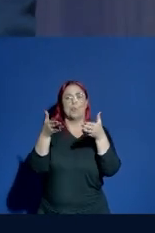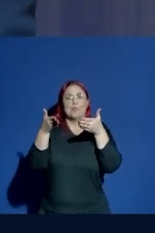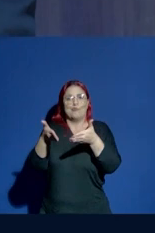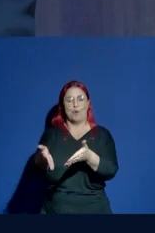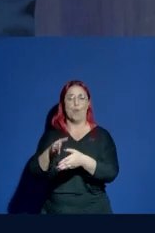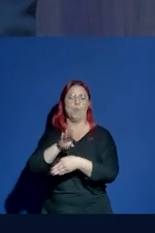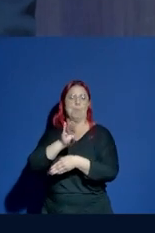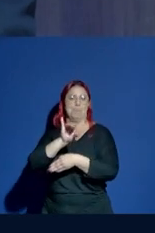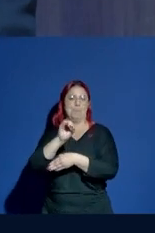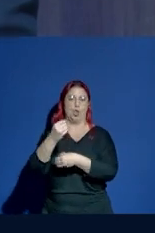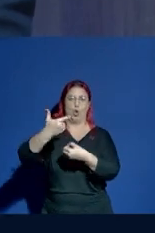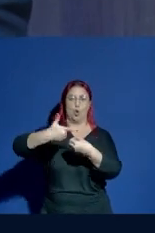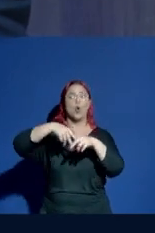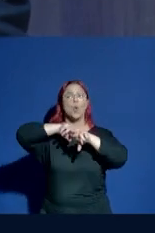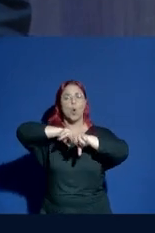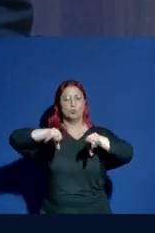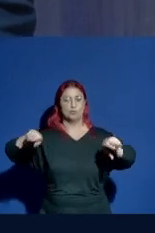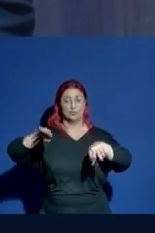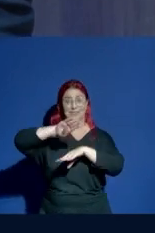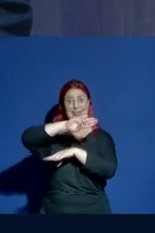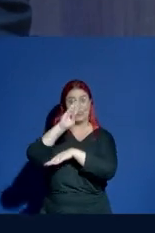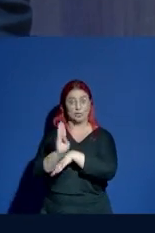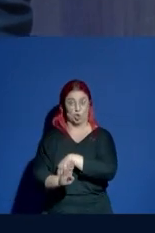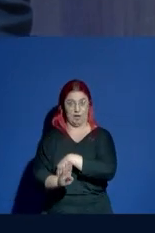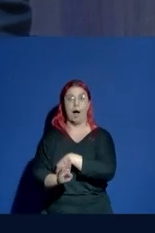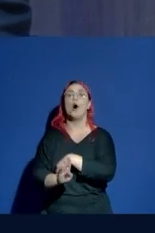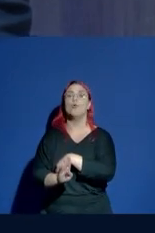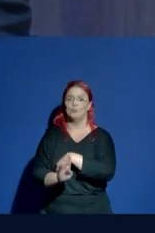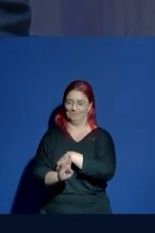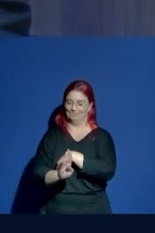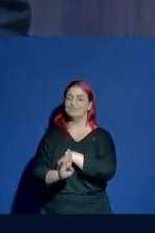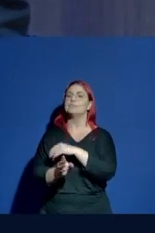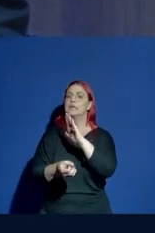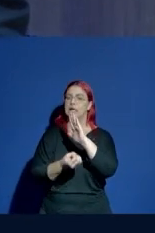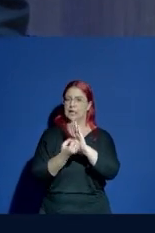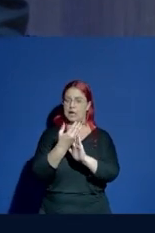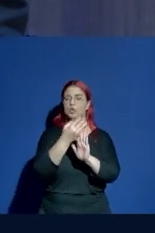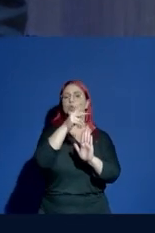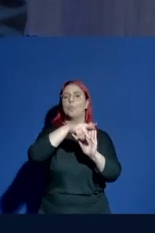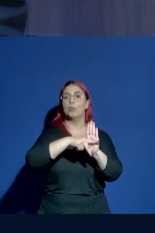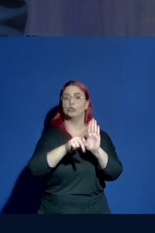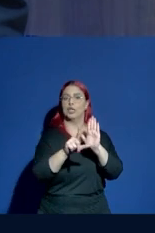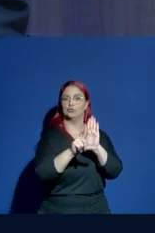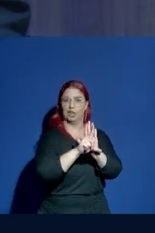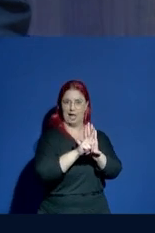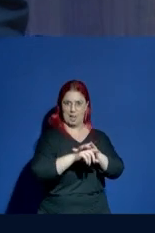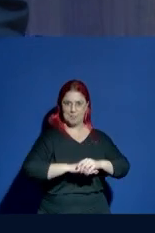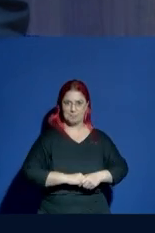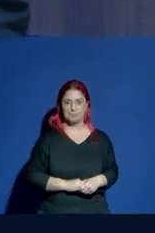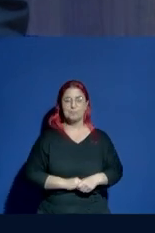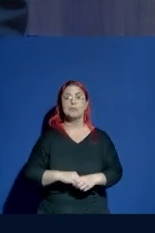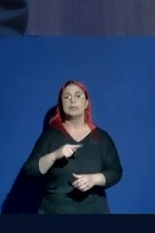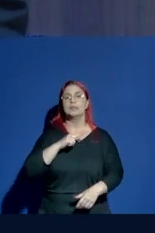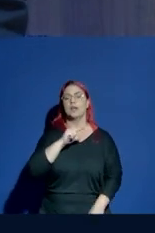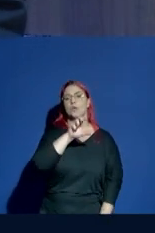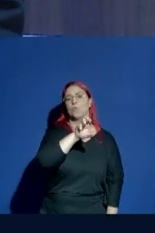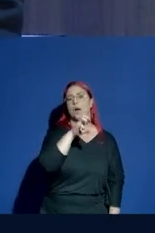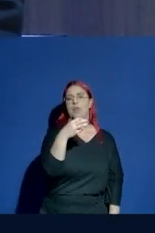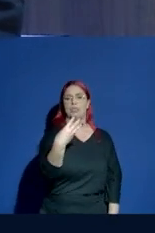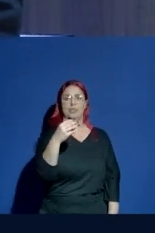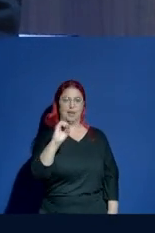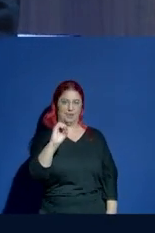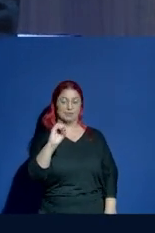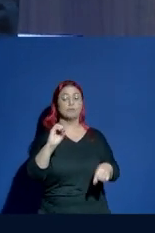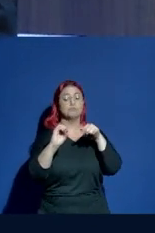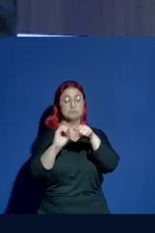de biocombustíveis nacionais numa única único projeto de lei E aí nós estamos lá com o é 30 para poder